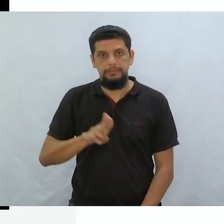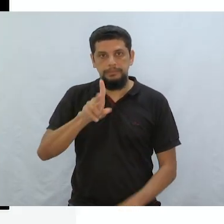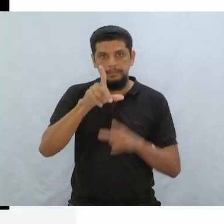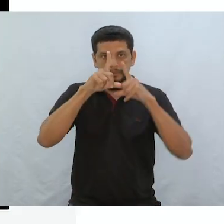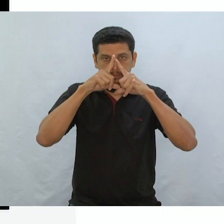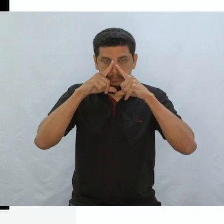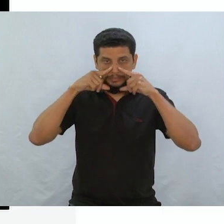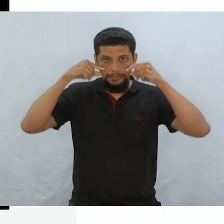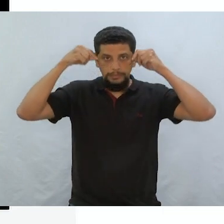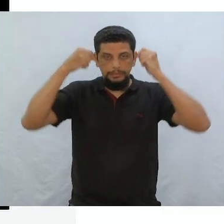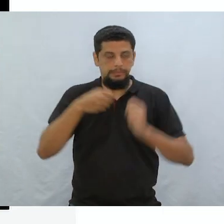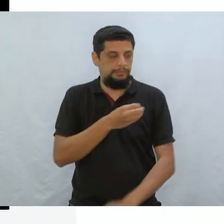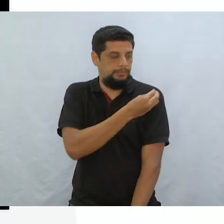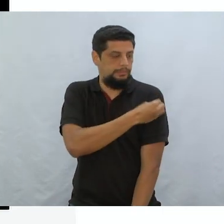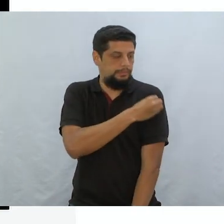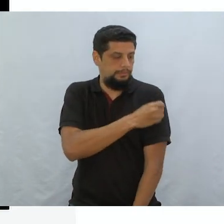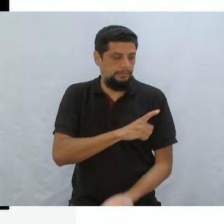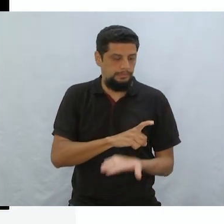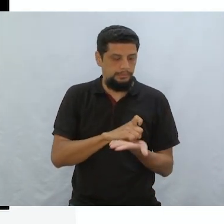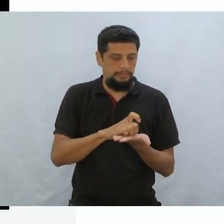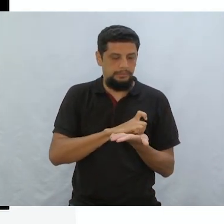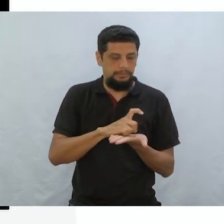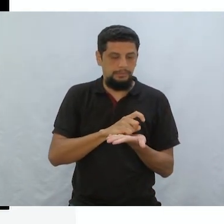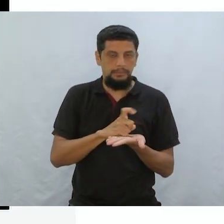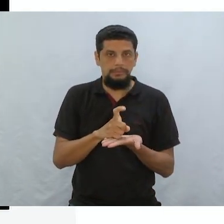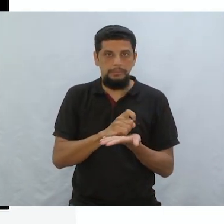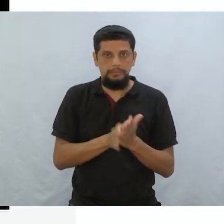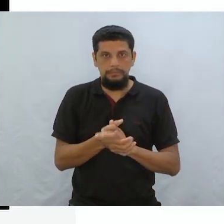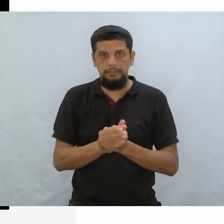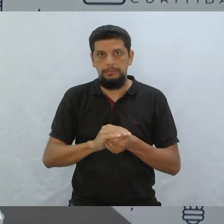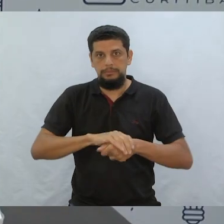né? Passar o álcool em gel nas mãos,